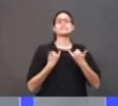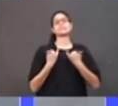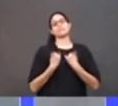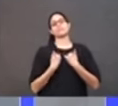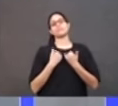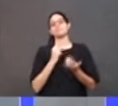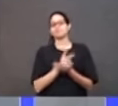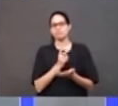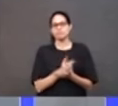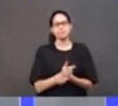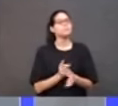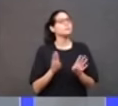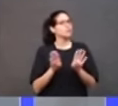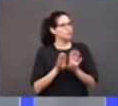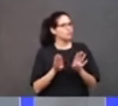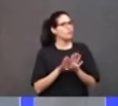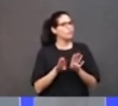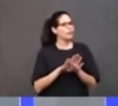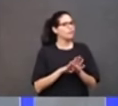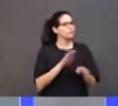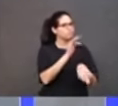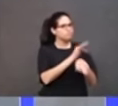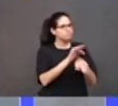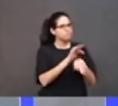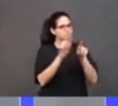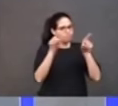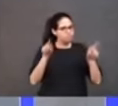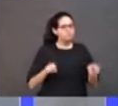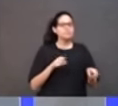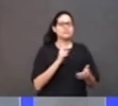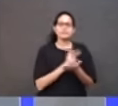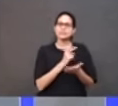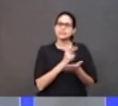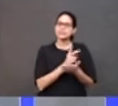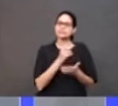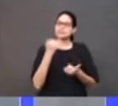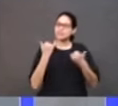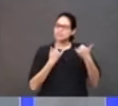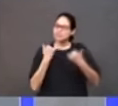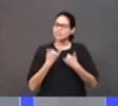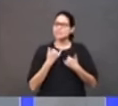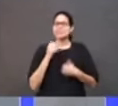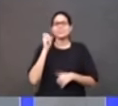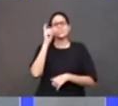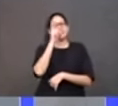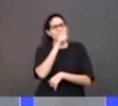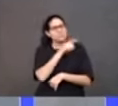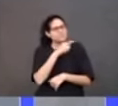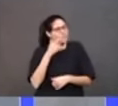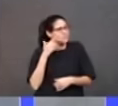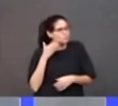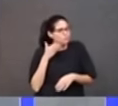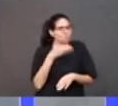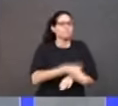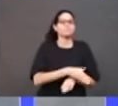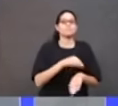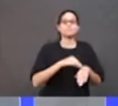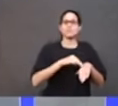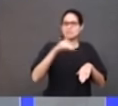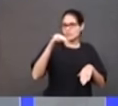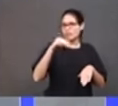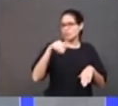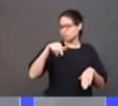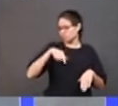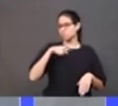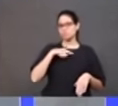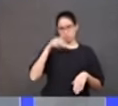sempre ressaltado por esses servidores as dificuldades de estarem ingressando, por exemplo, nos mestrados acadêmicos que hoje a gente possui na